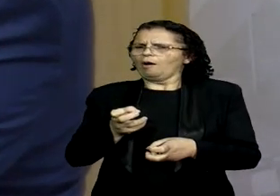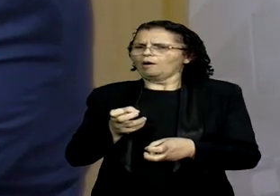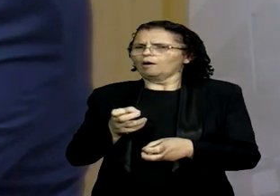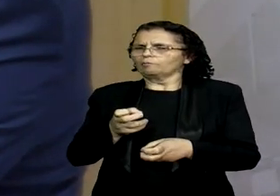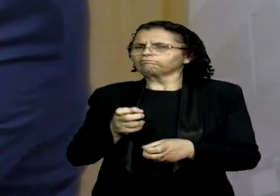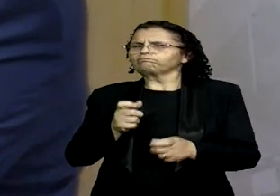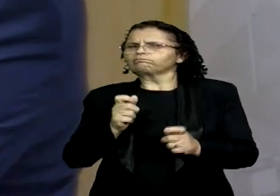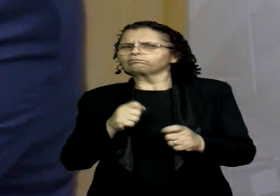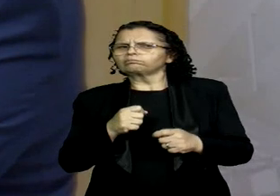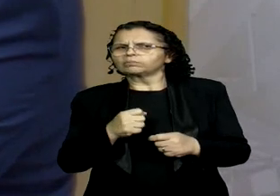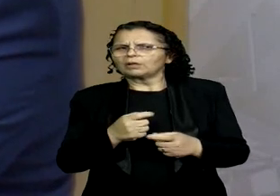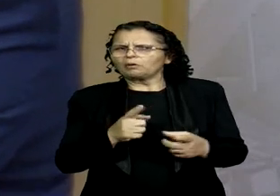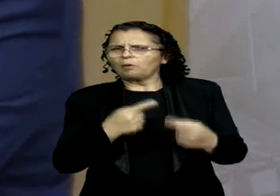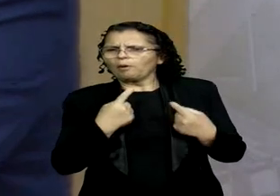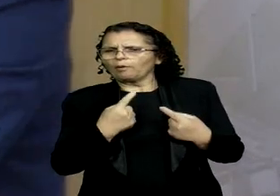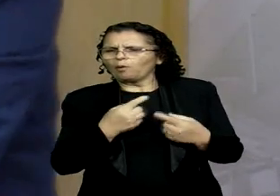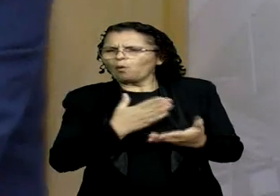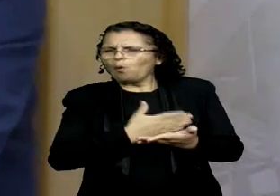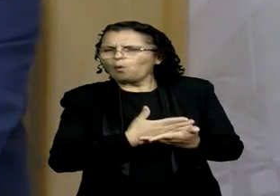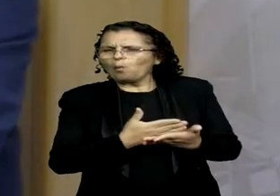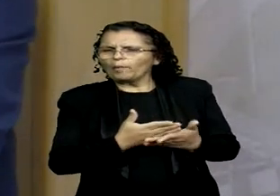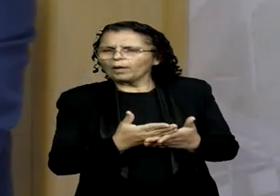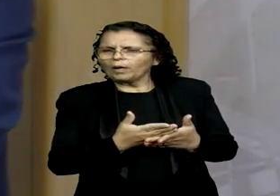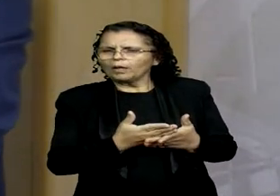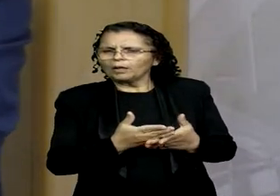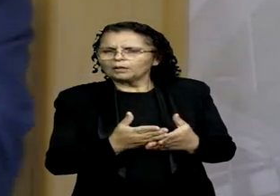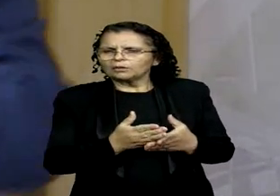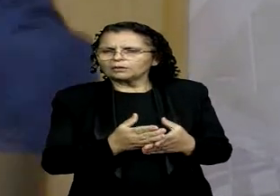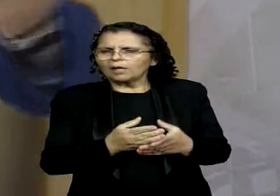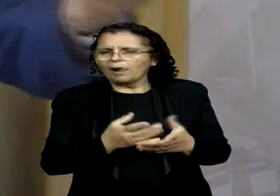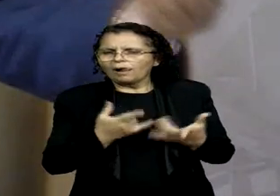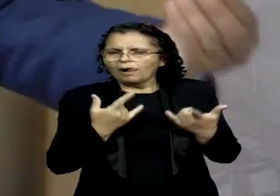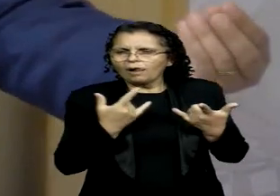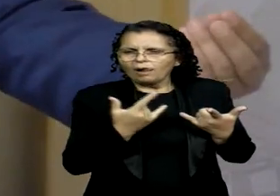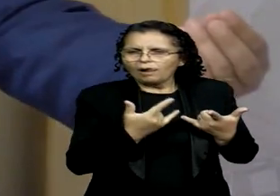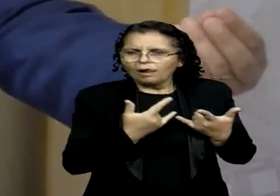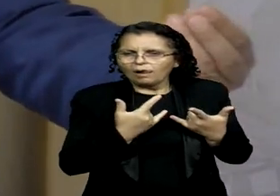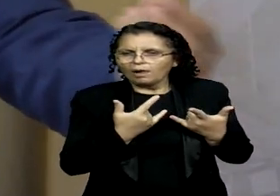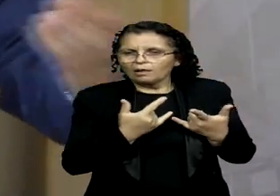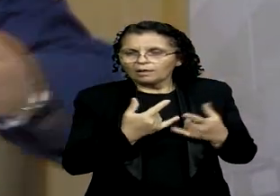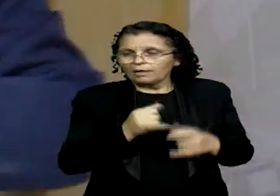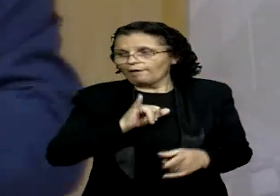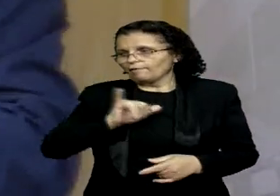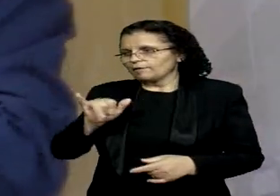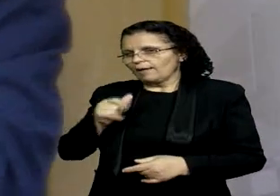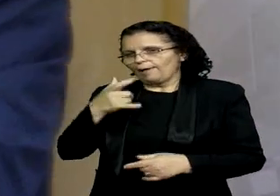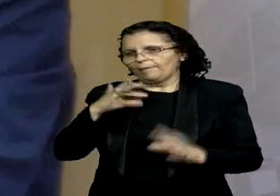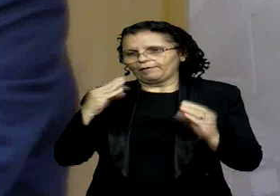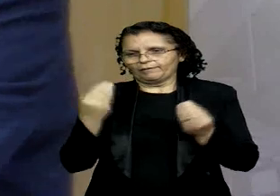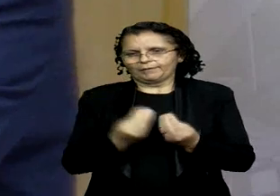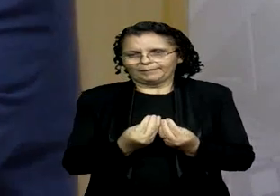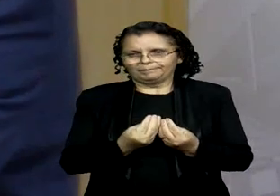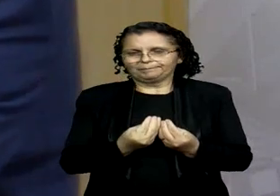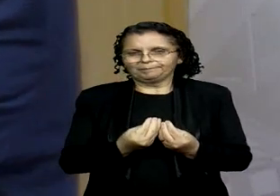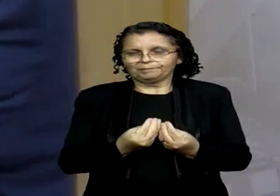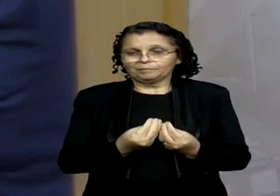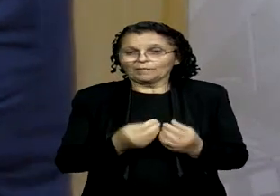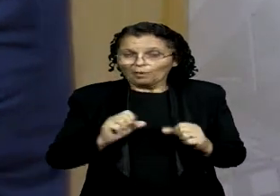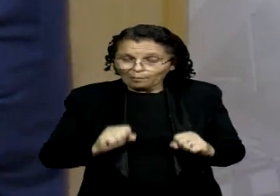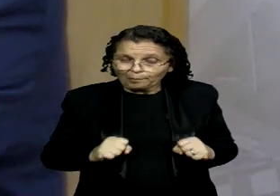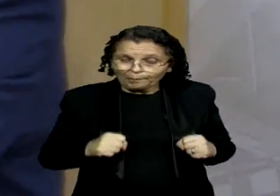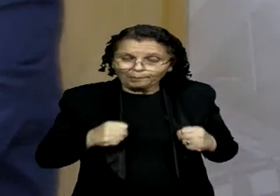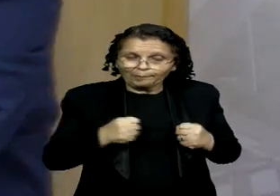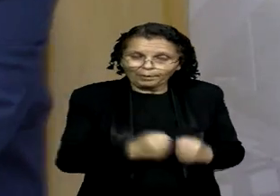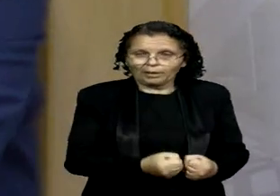um possível começo de abuso, né, e possam falar aos seus pais. Mas precisa ter um empenho do prefeito, precisa